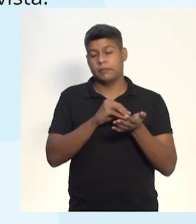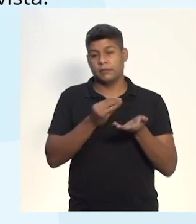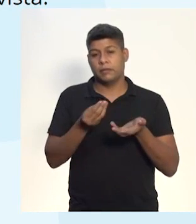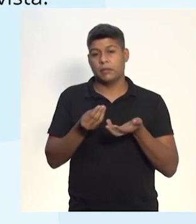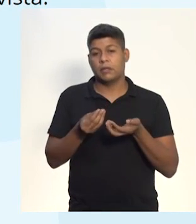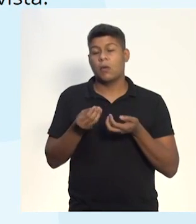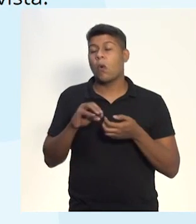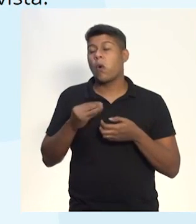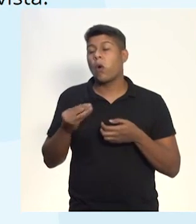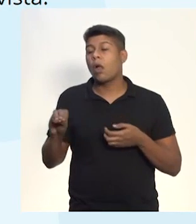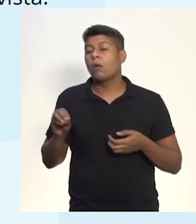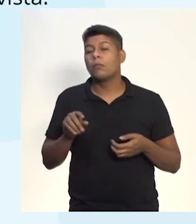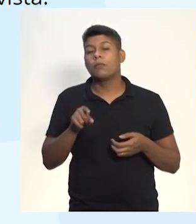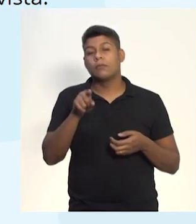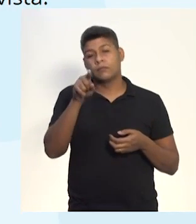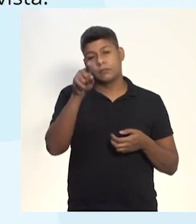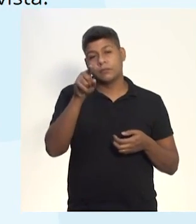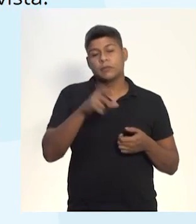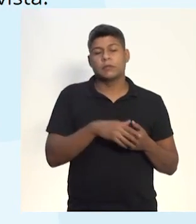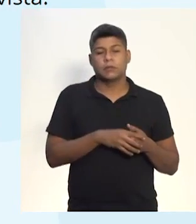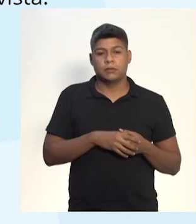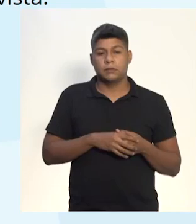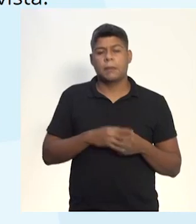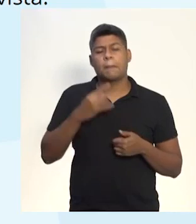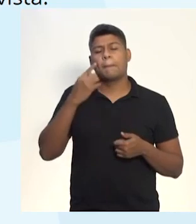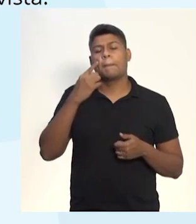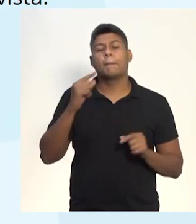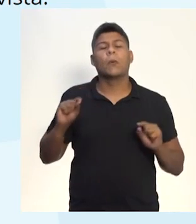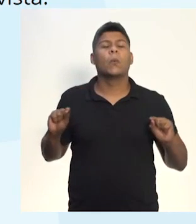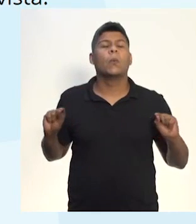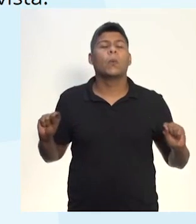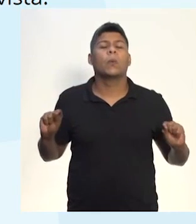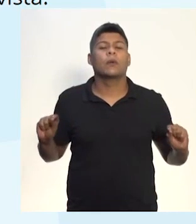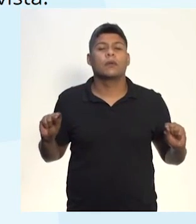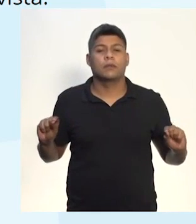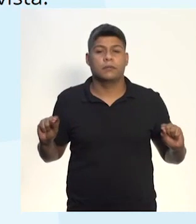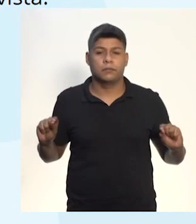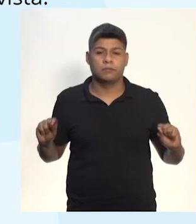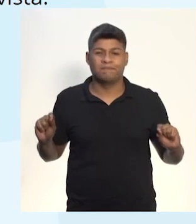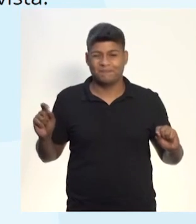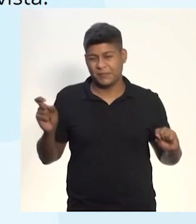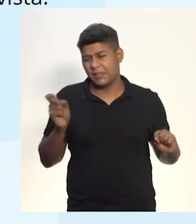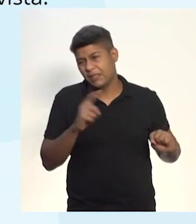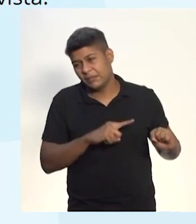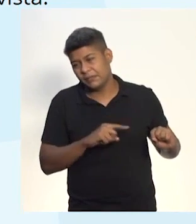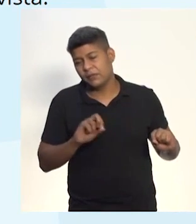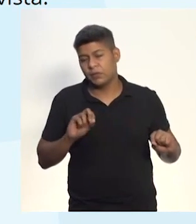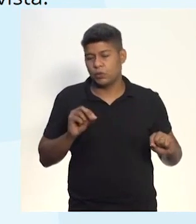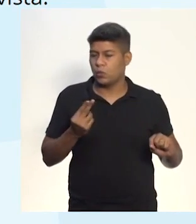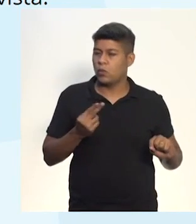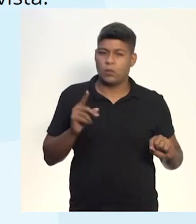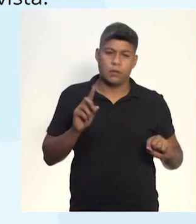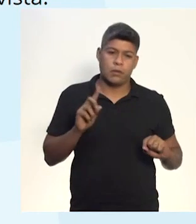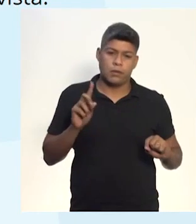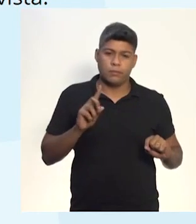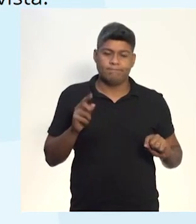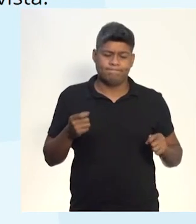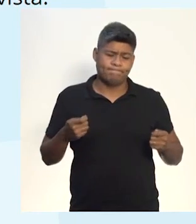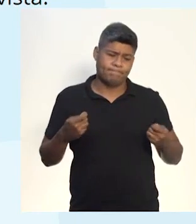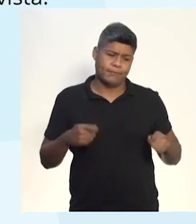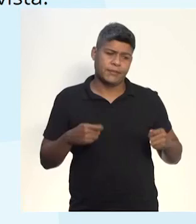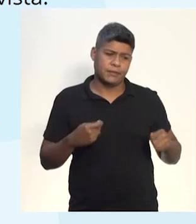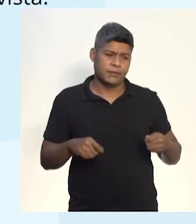E você? O que você pensa? Foi muito dura ou não? Foi